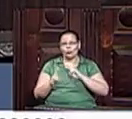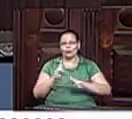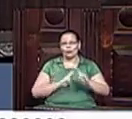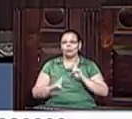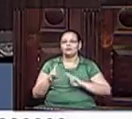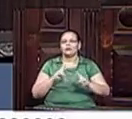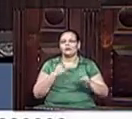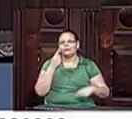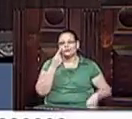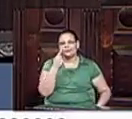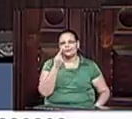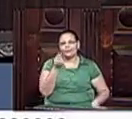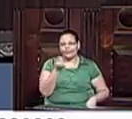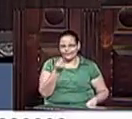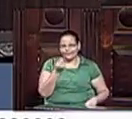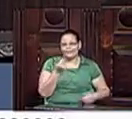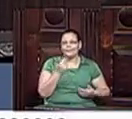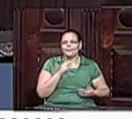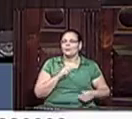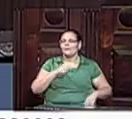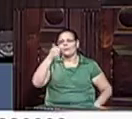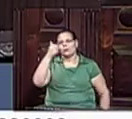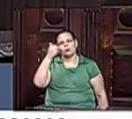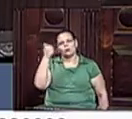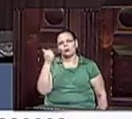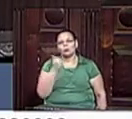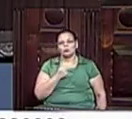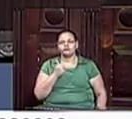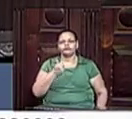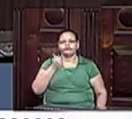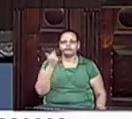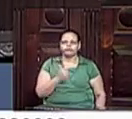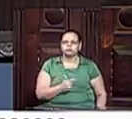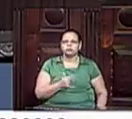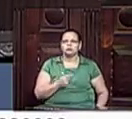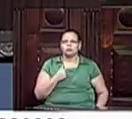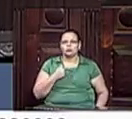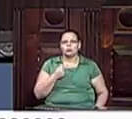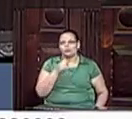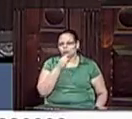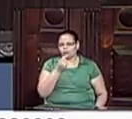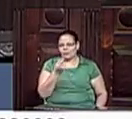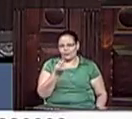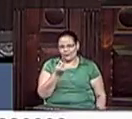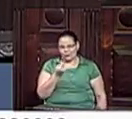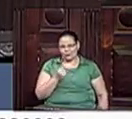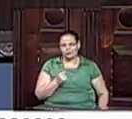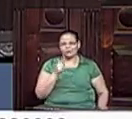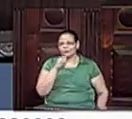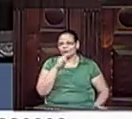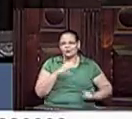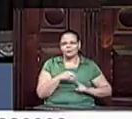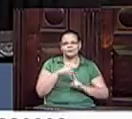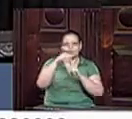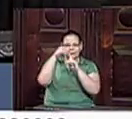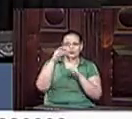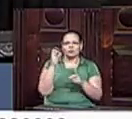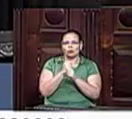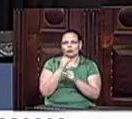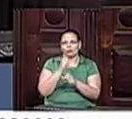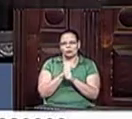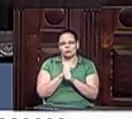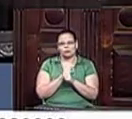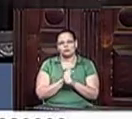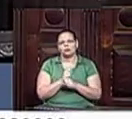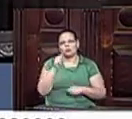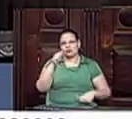é o preço que está melhor e faz incidir o royalty. Ou o preço de referência, que é calculado pela